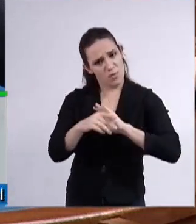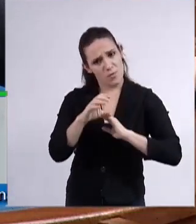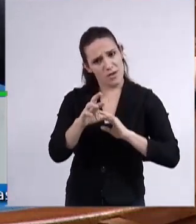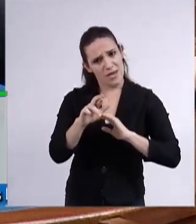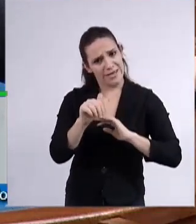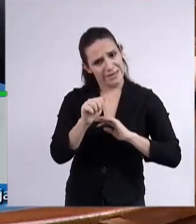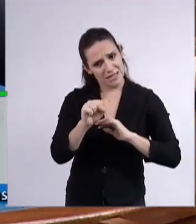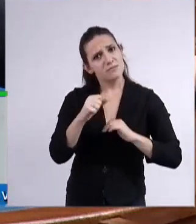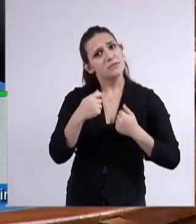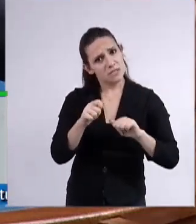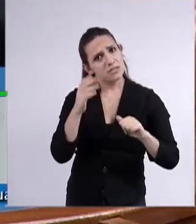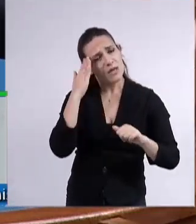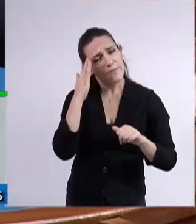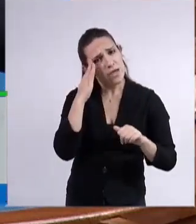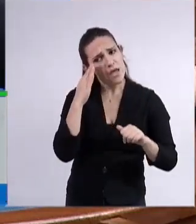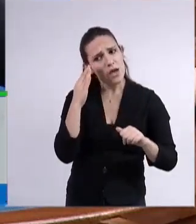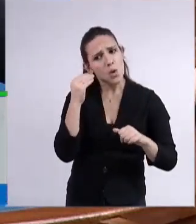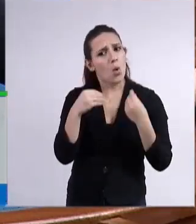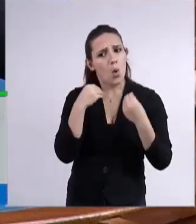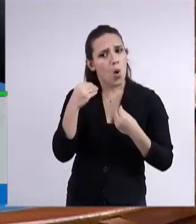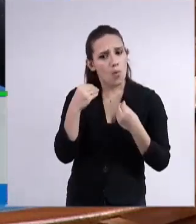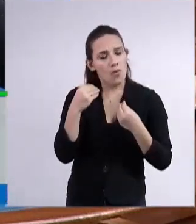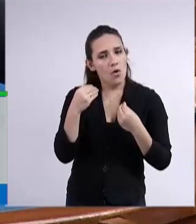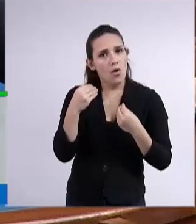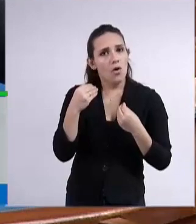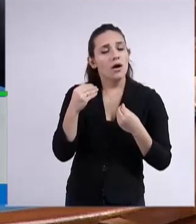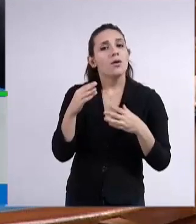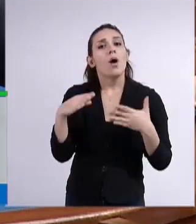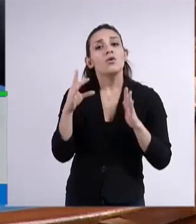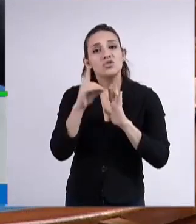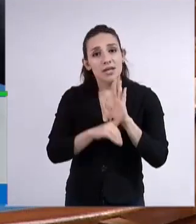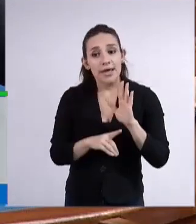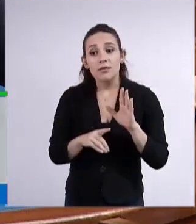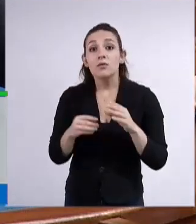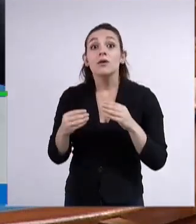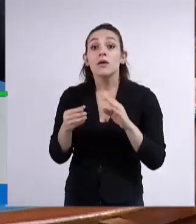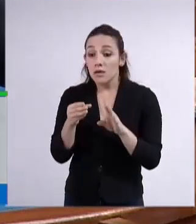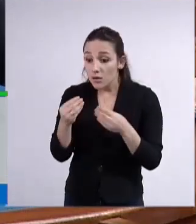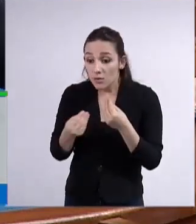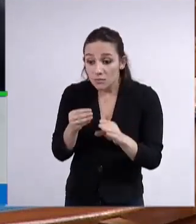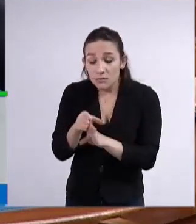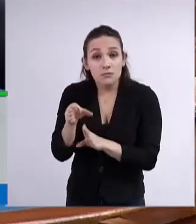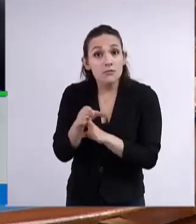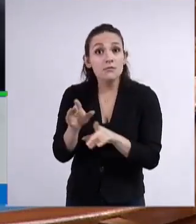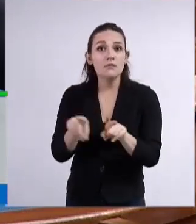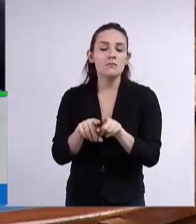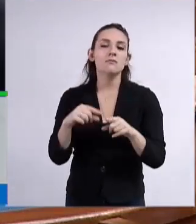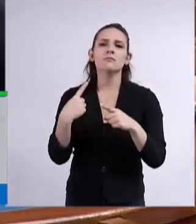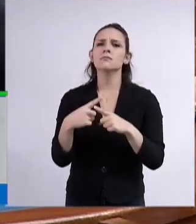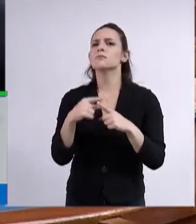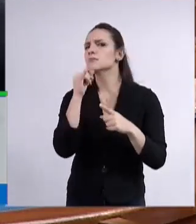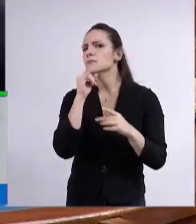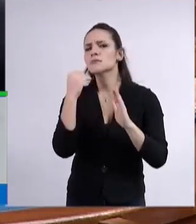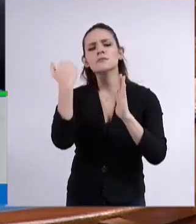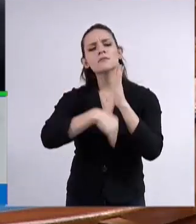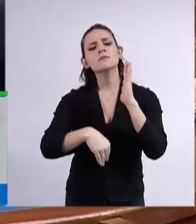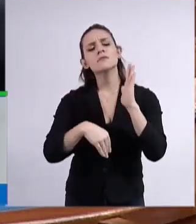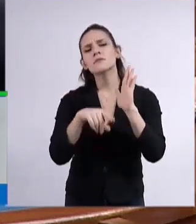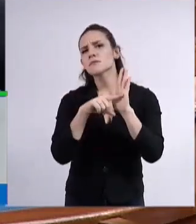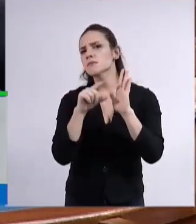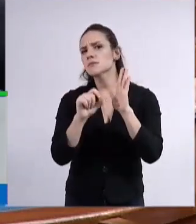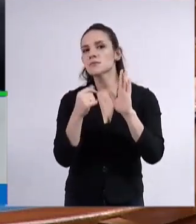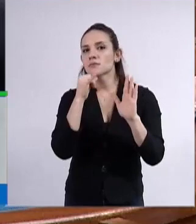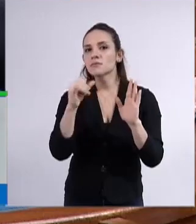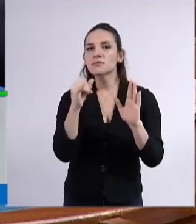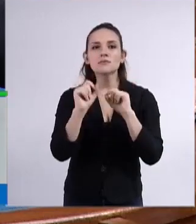e orientar. Porque, na verdade, quem tem direito à tarifa social são aquelas famílias de baixa renda já